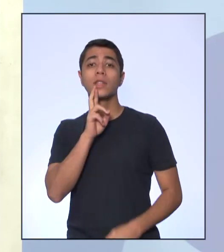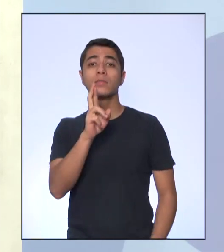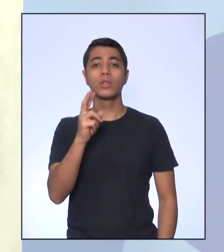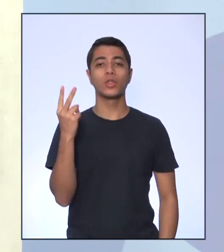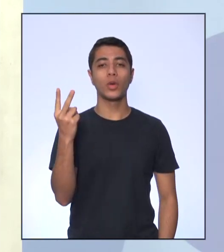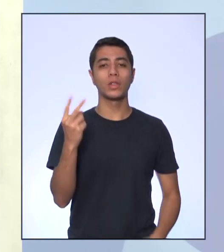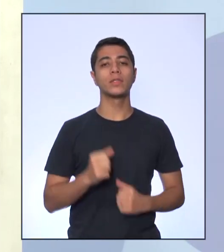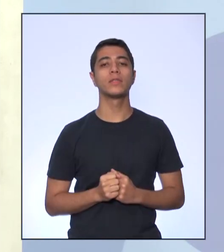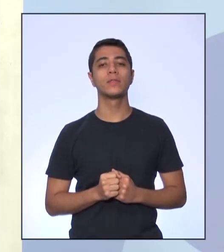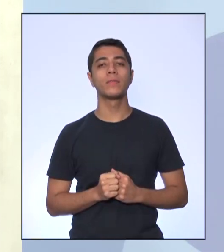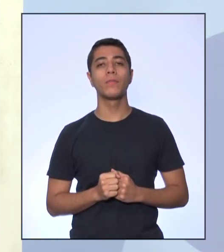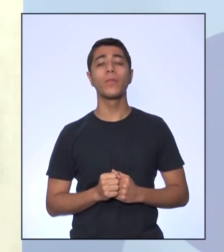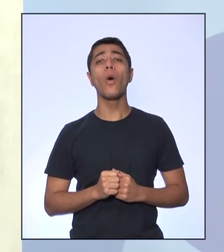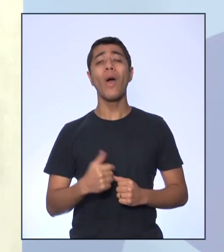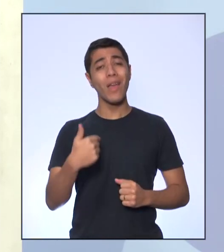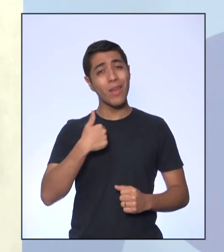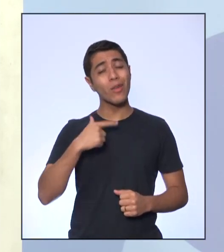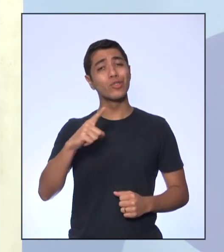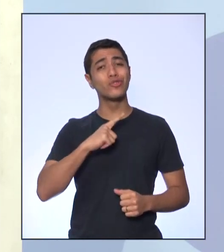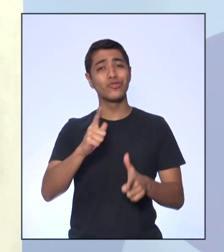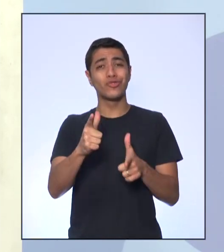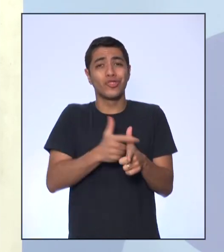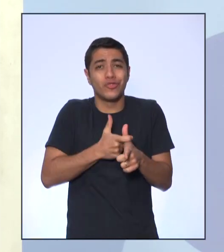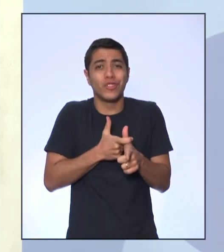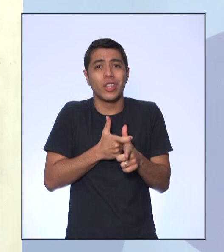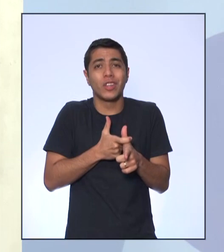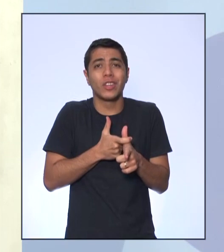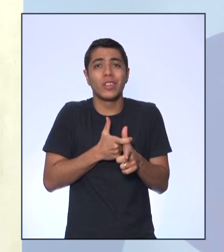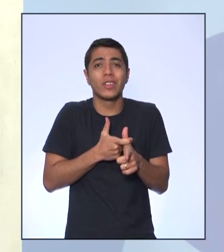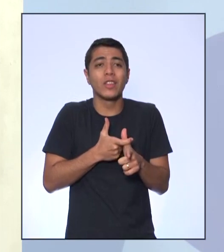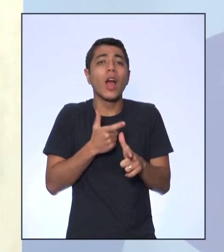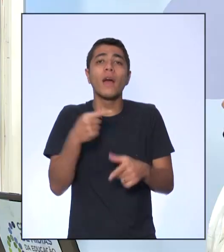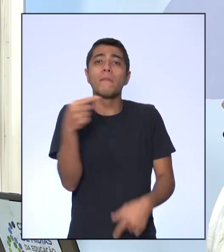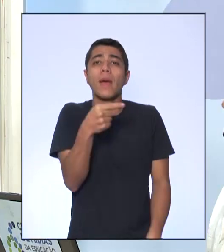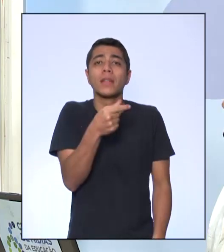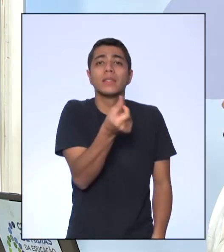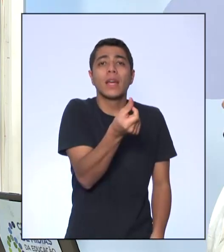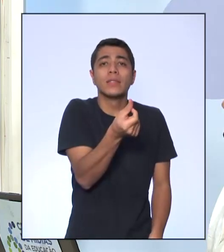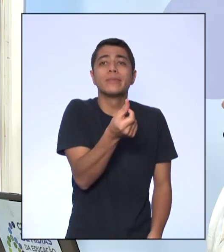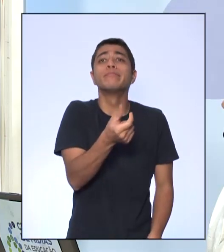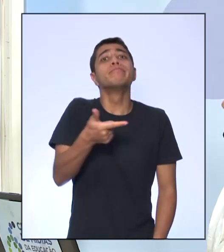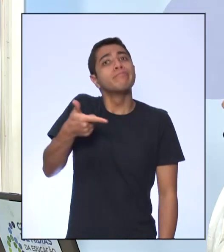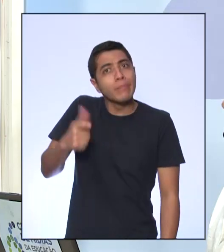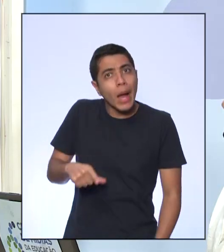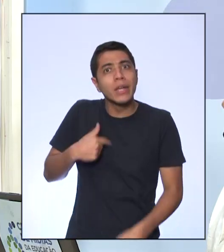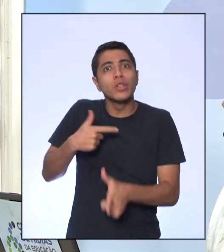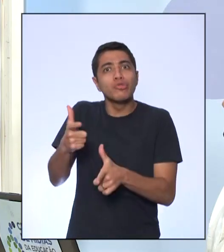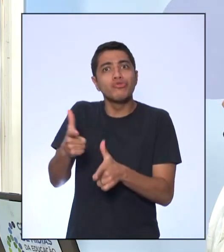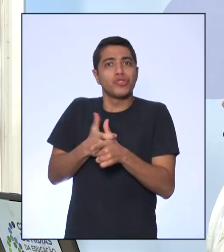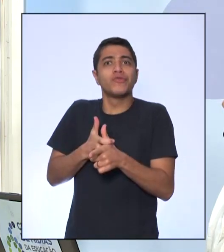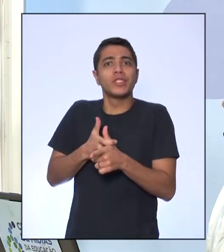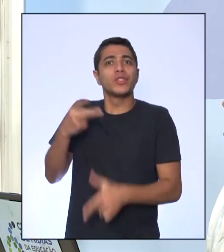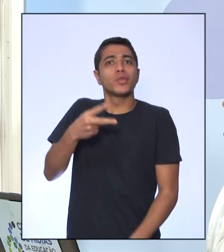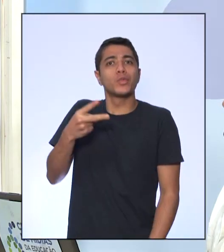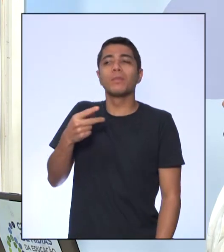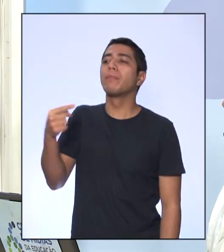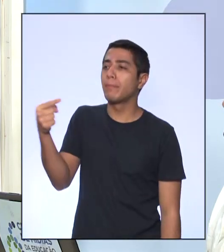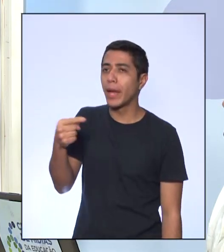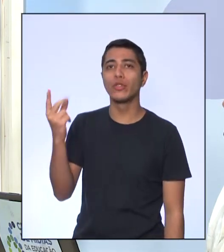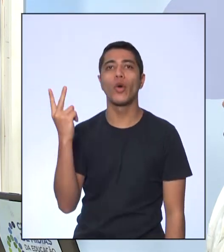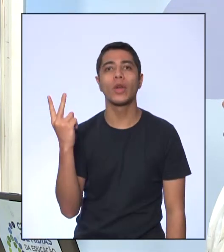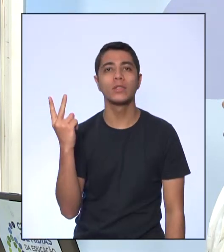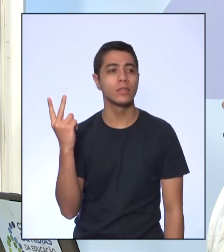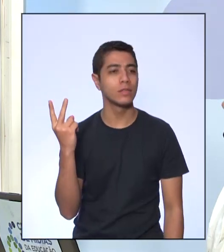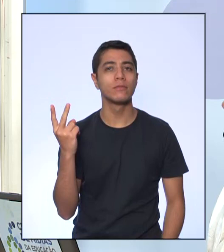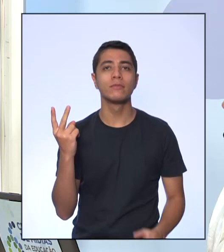2, então você aumenta a dívida, né? Então, basicamente, aí você vai somar os dois termos. Então, você vai continuar devendo, no caso